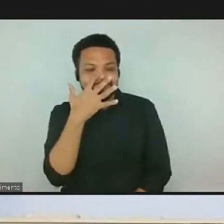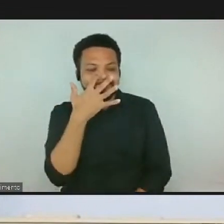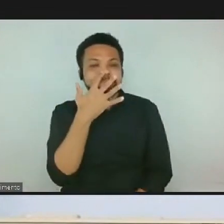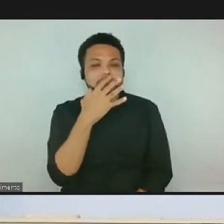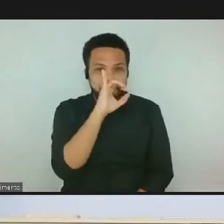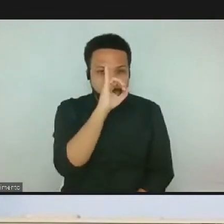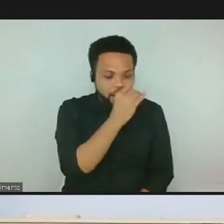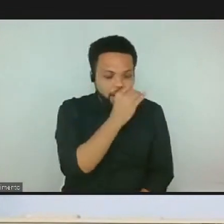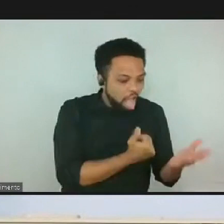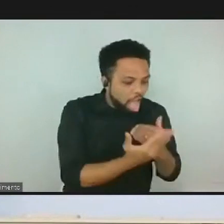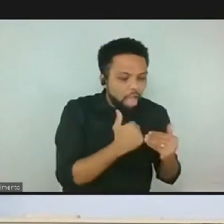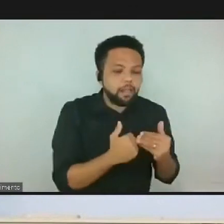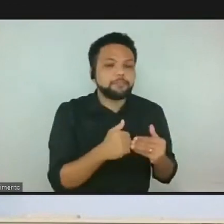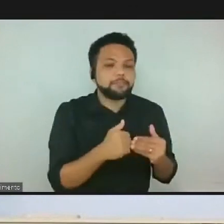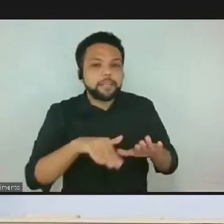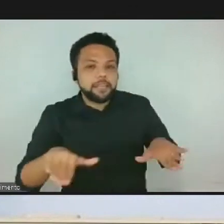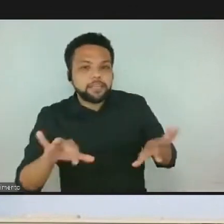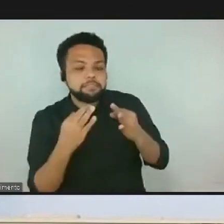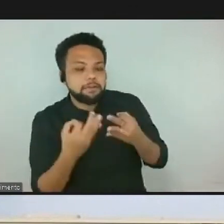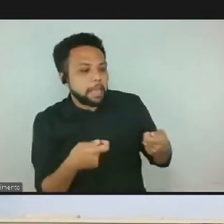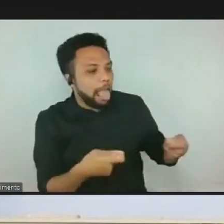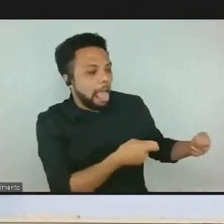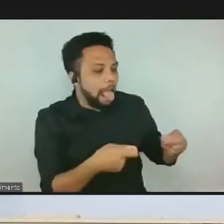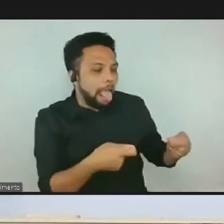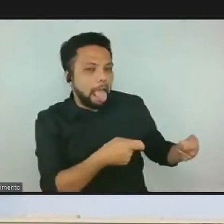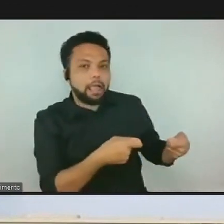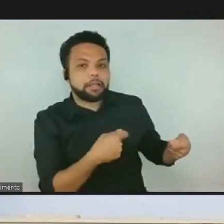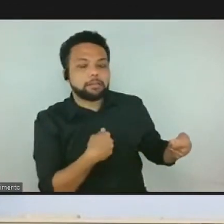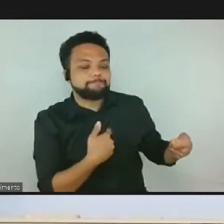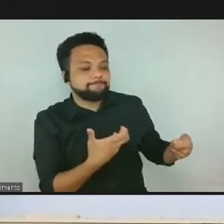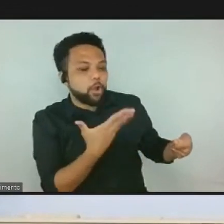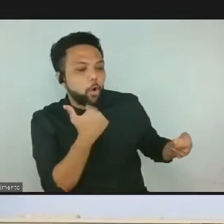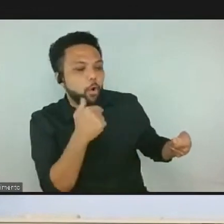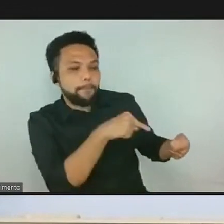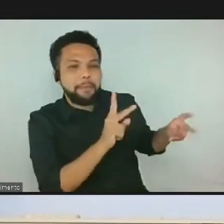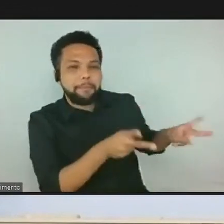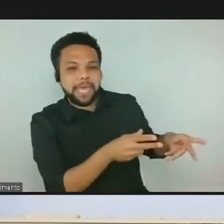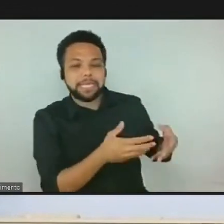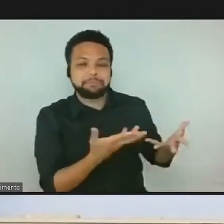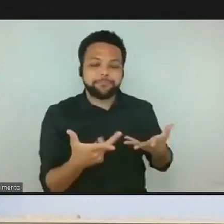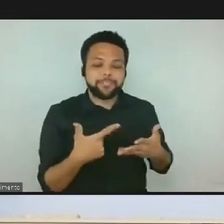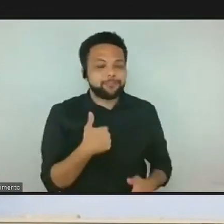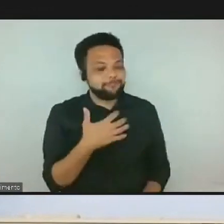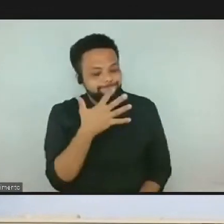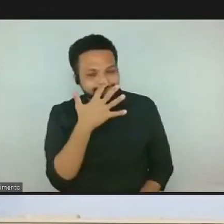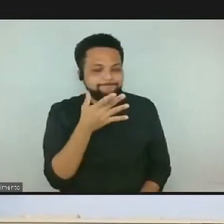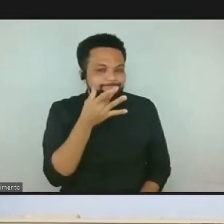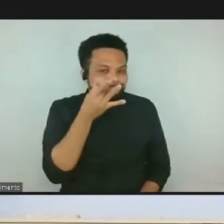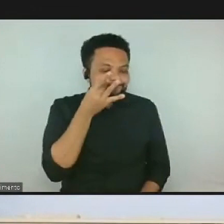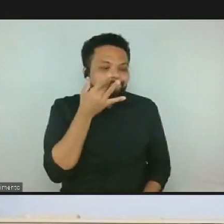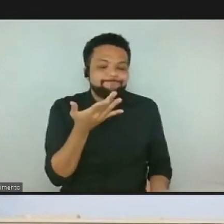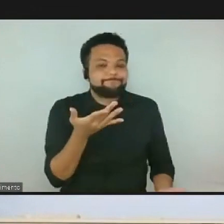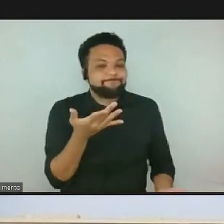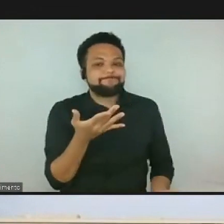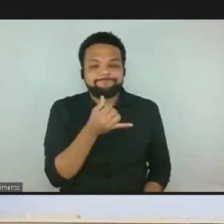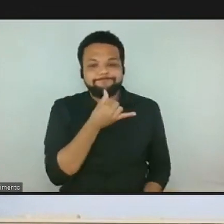uma ampliação do acesso dessa linguagem a outras crianças e famílias.